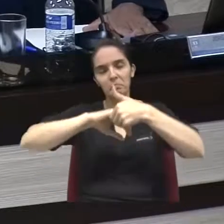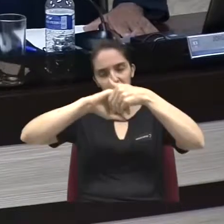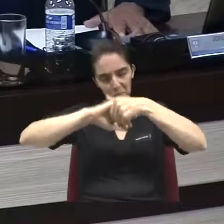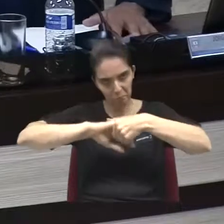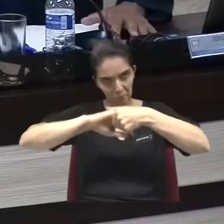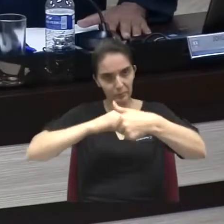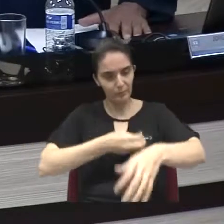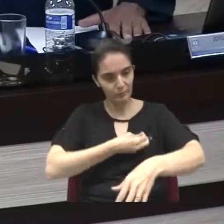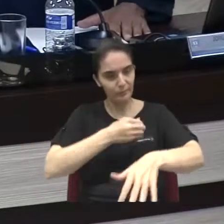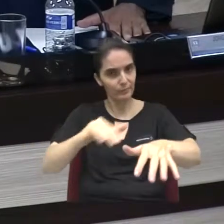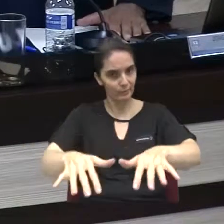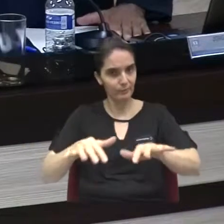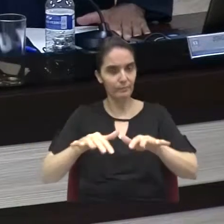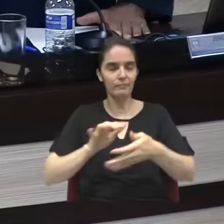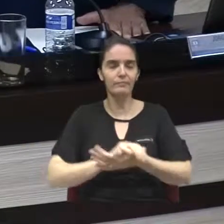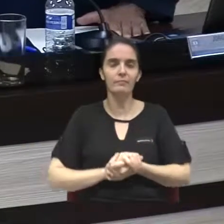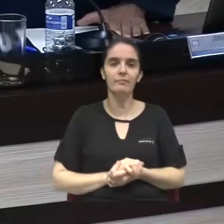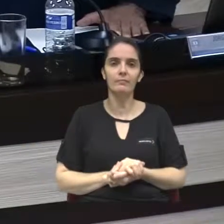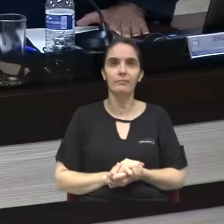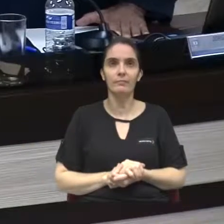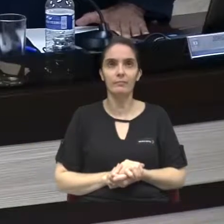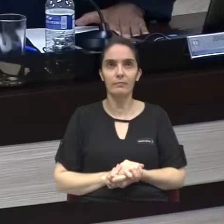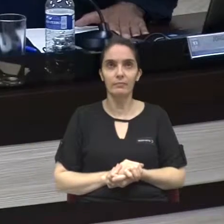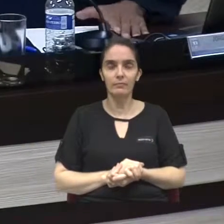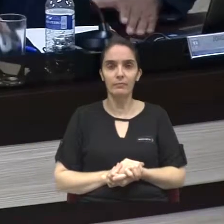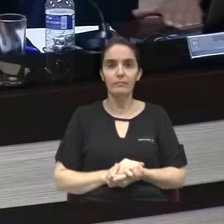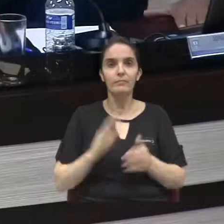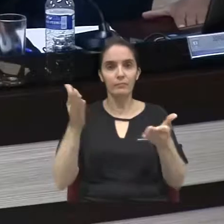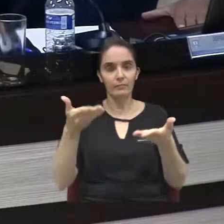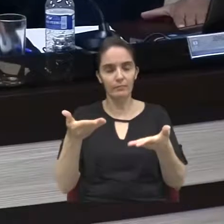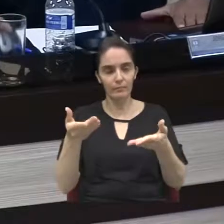plenário. Devolvo a palavra para o senhor presidente.